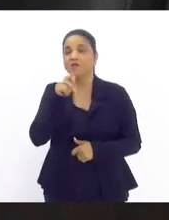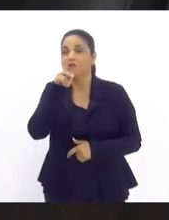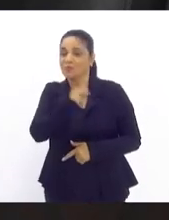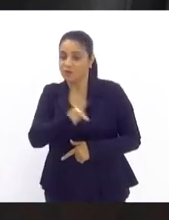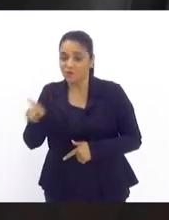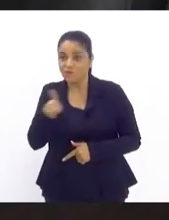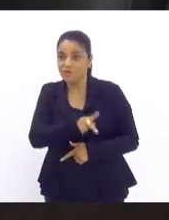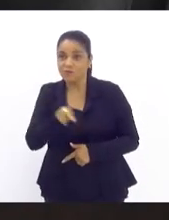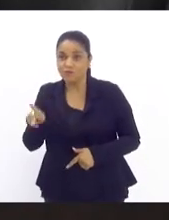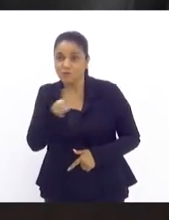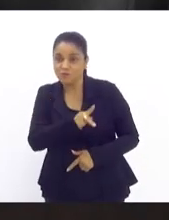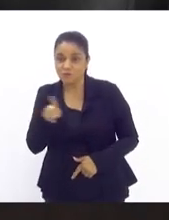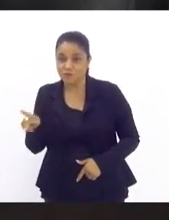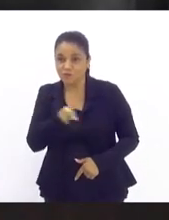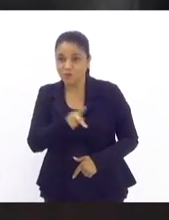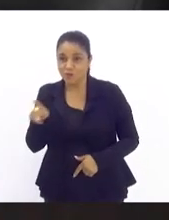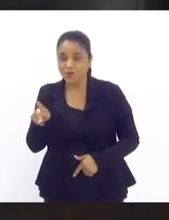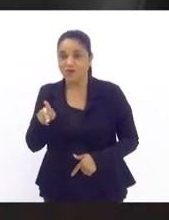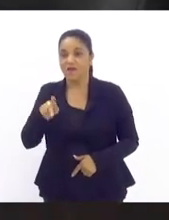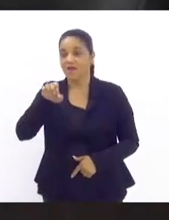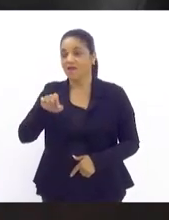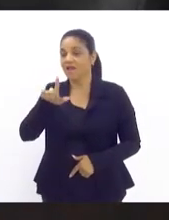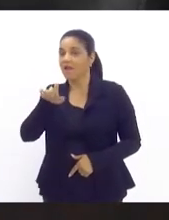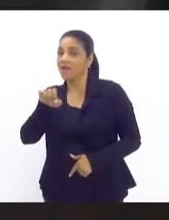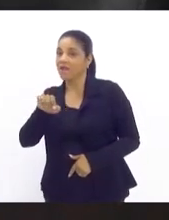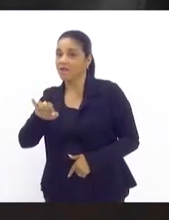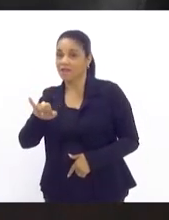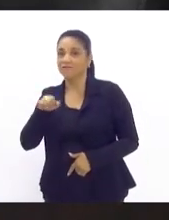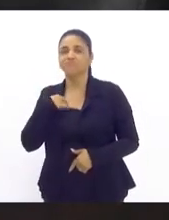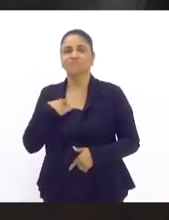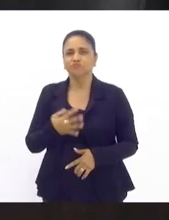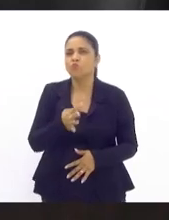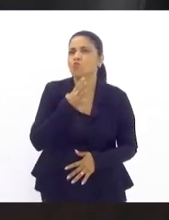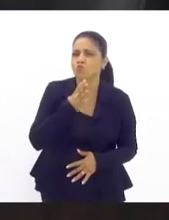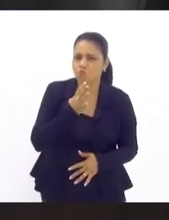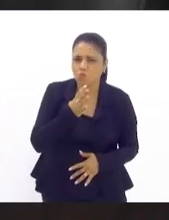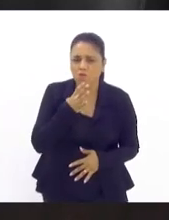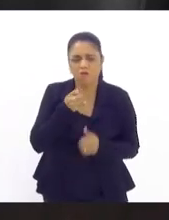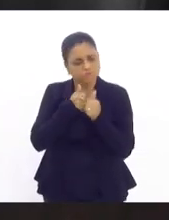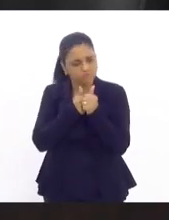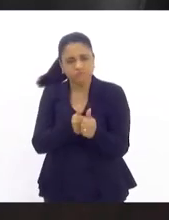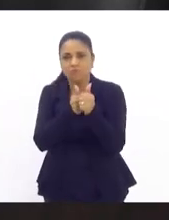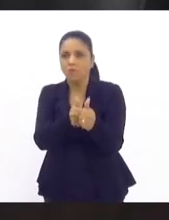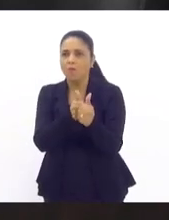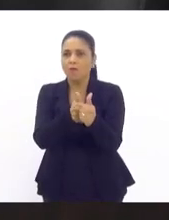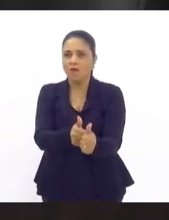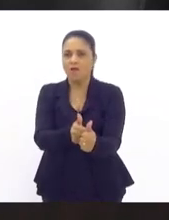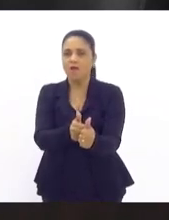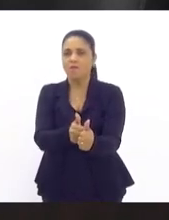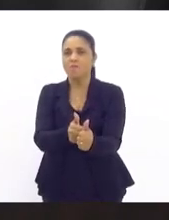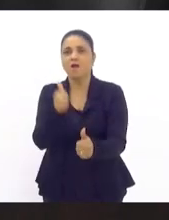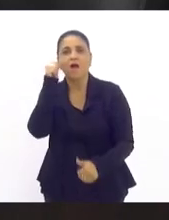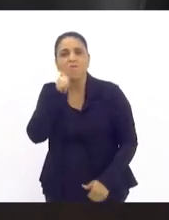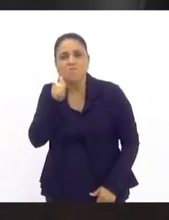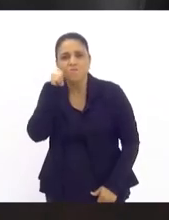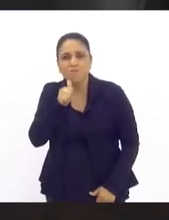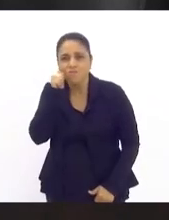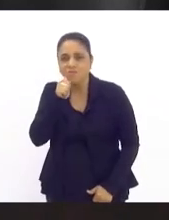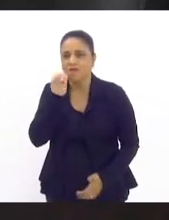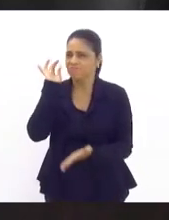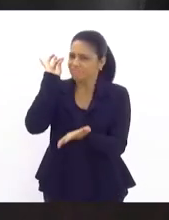Elei, que todos nós tomamos conhecimento e acompanhamos o quanto essa mulher, de